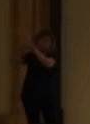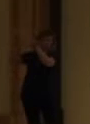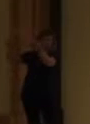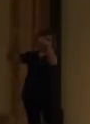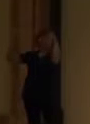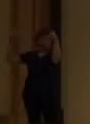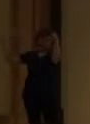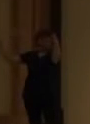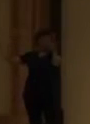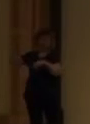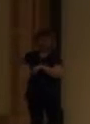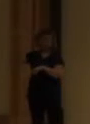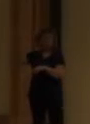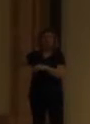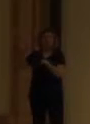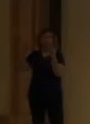forma, vêm parar